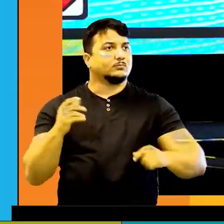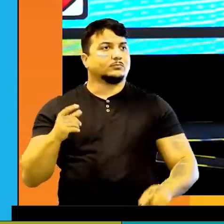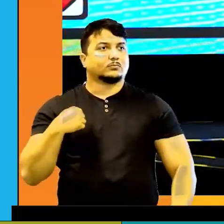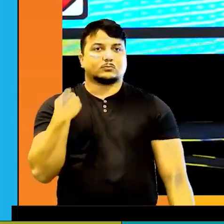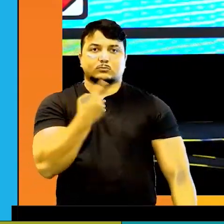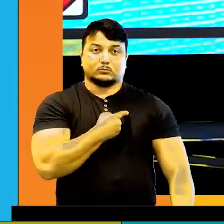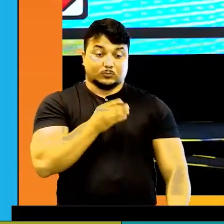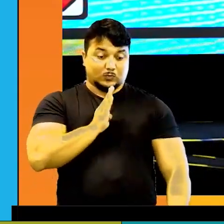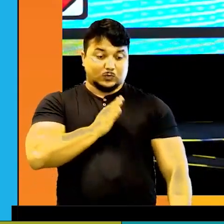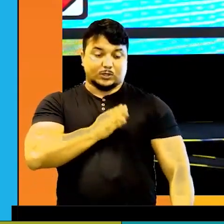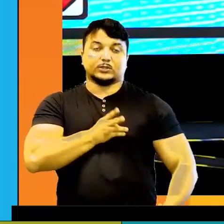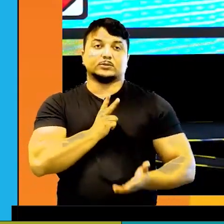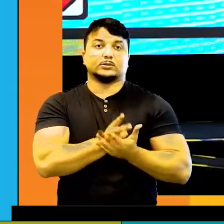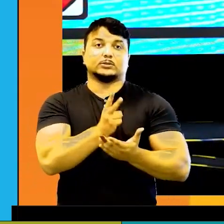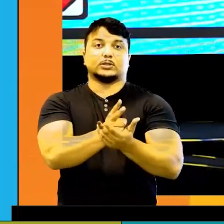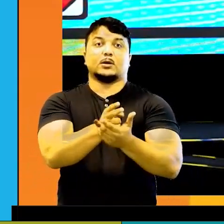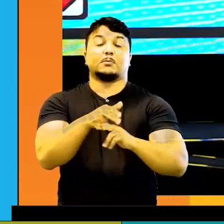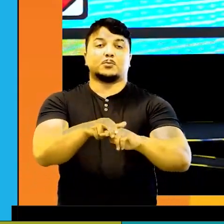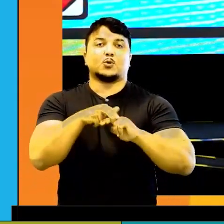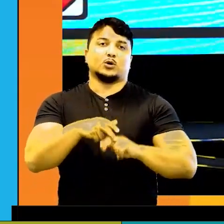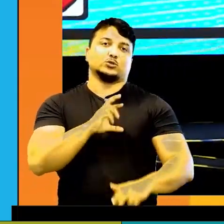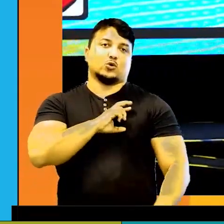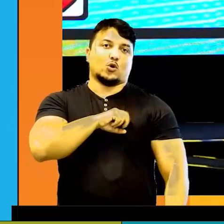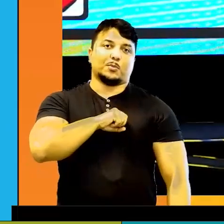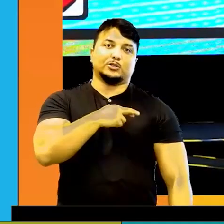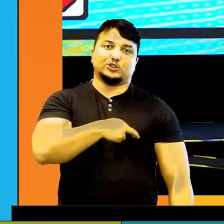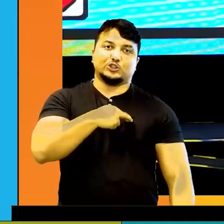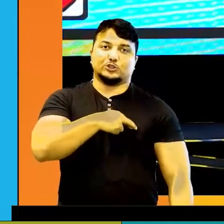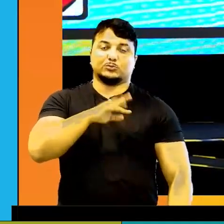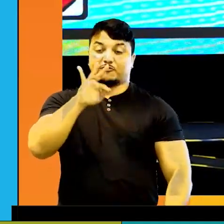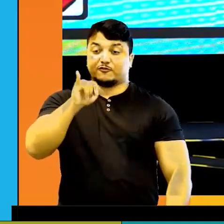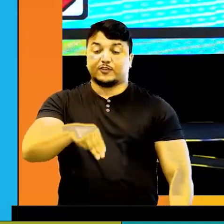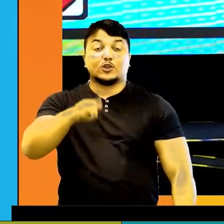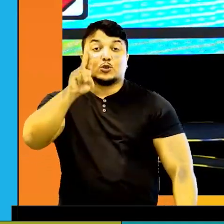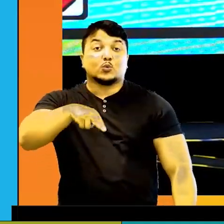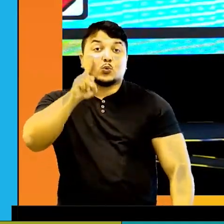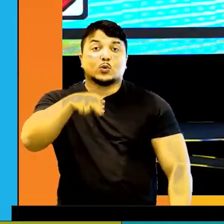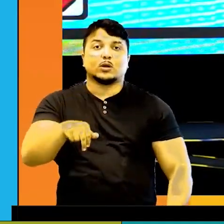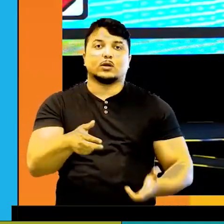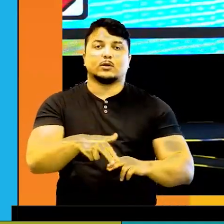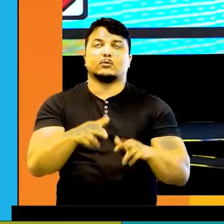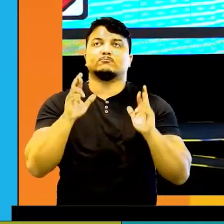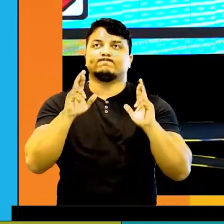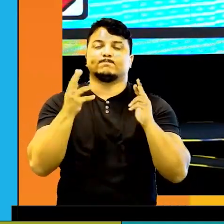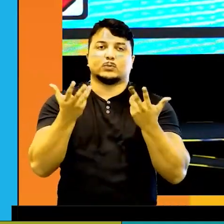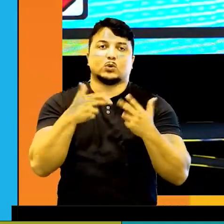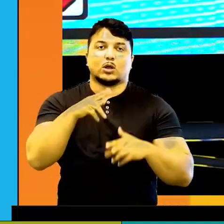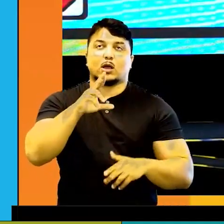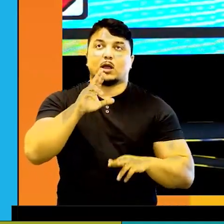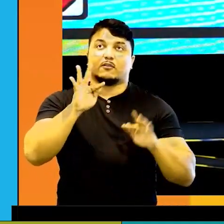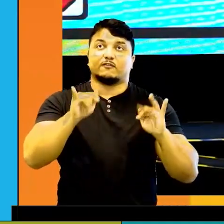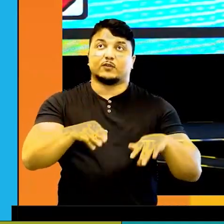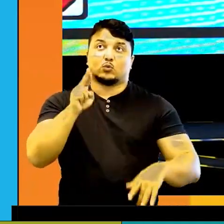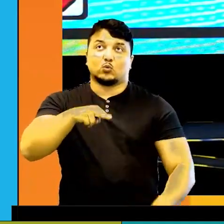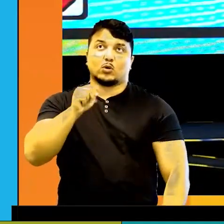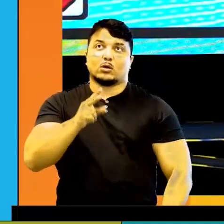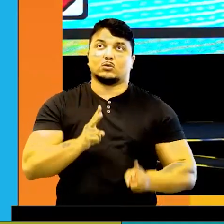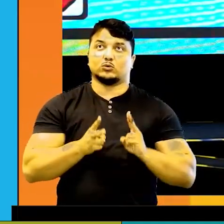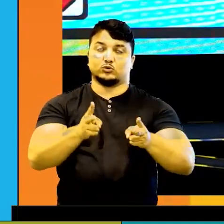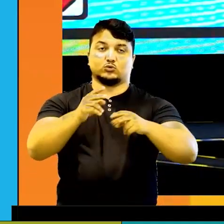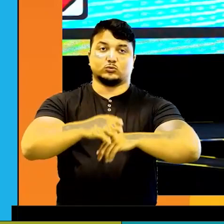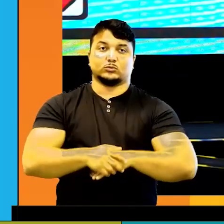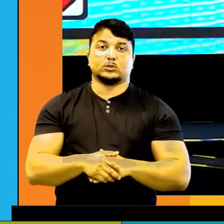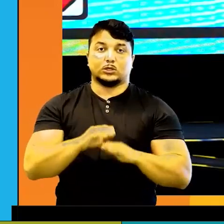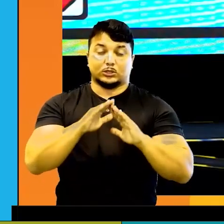nossos corações. Então que bom que o romantismo nunca acabou, e eu espero que nunca acabe. Deixou de ser